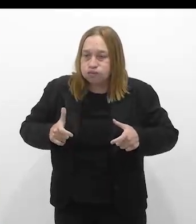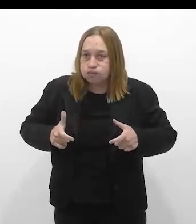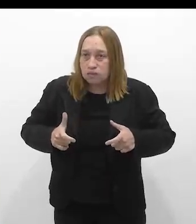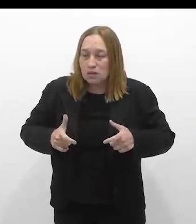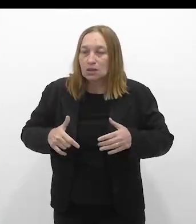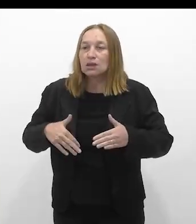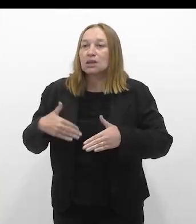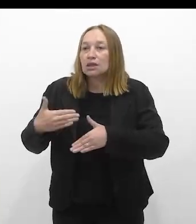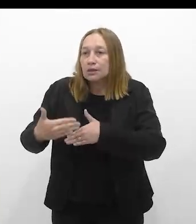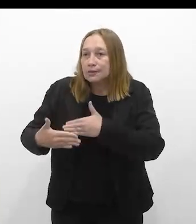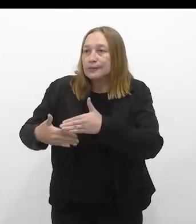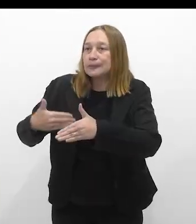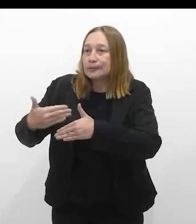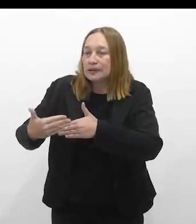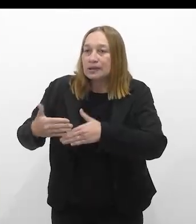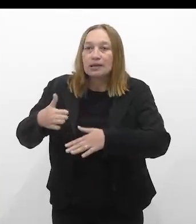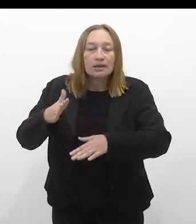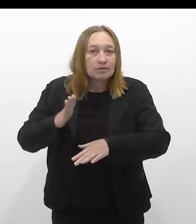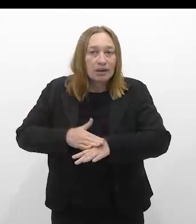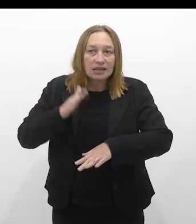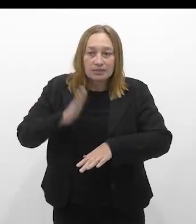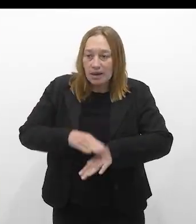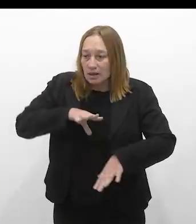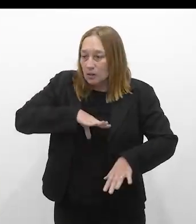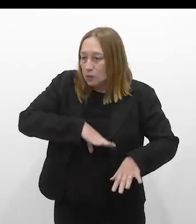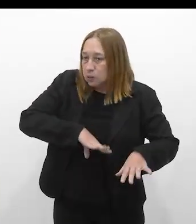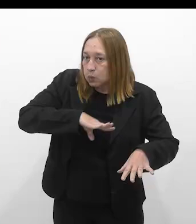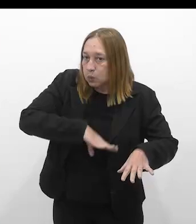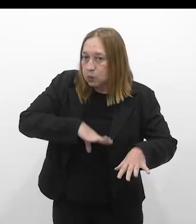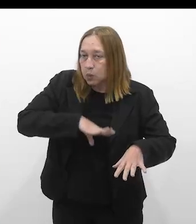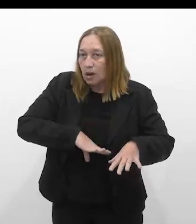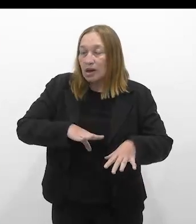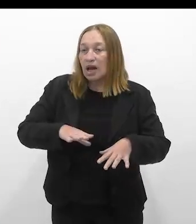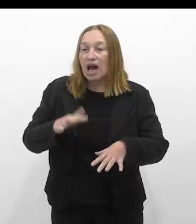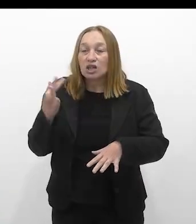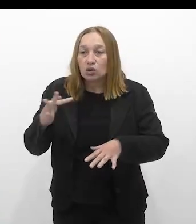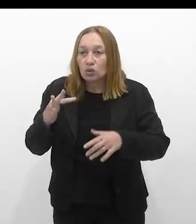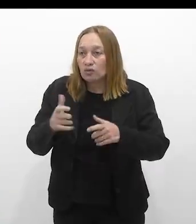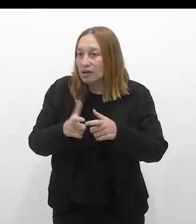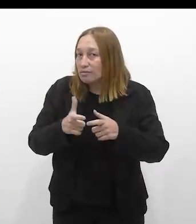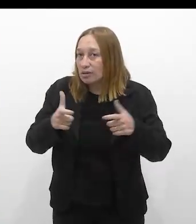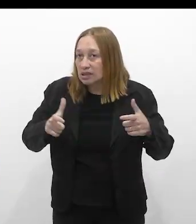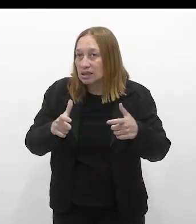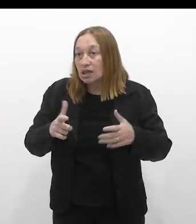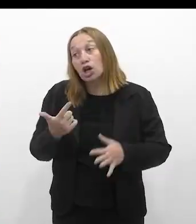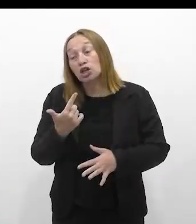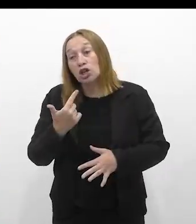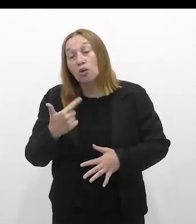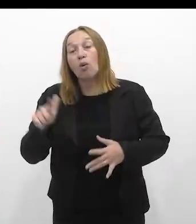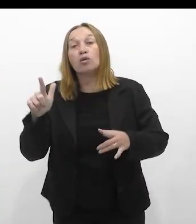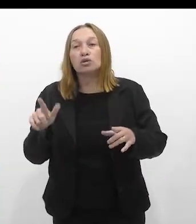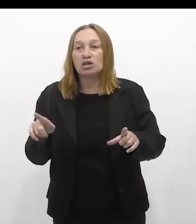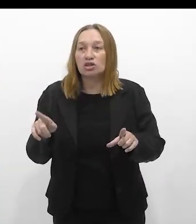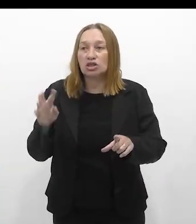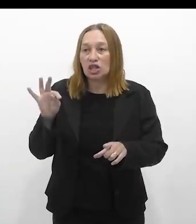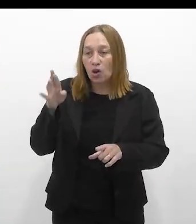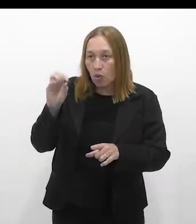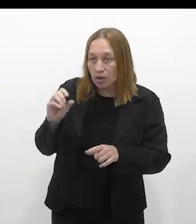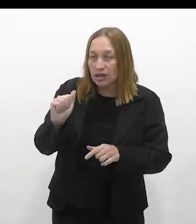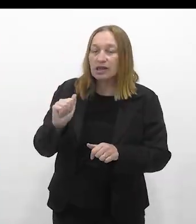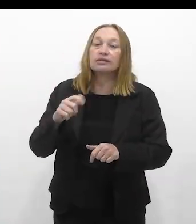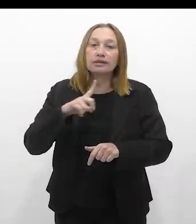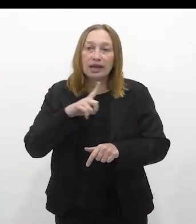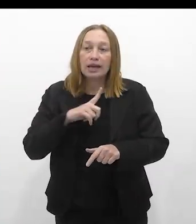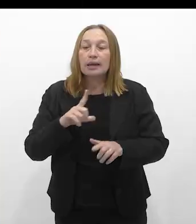É um ciclo, né? Cada vez que ela menstrua, reflui. E essa é a principal teoria. Existem outras? Existem. Mas